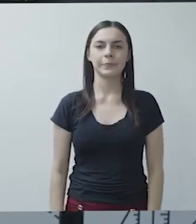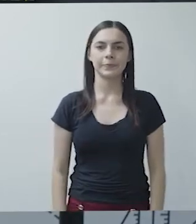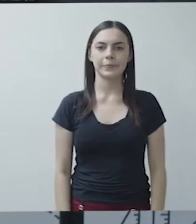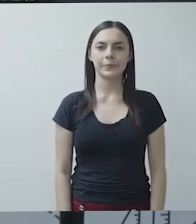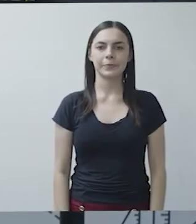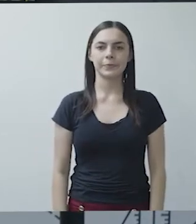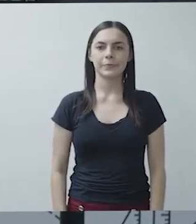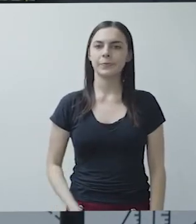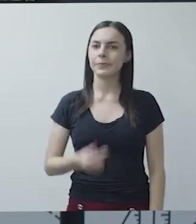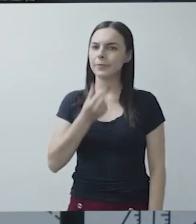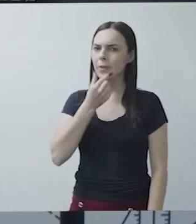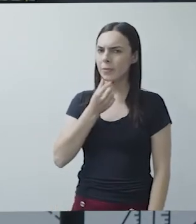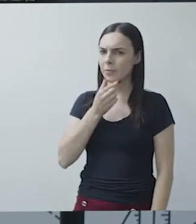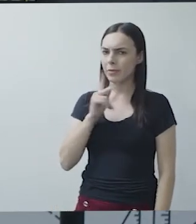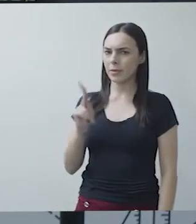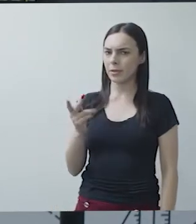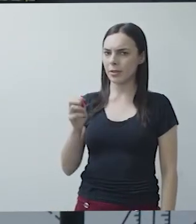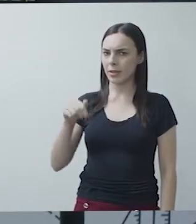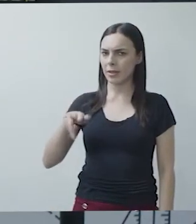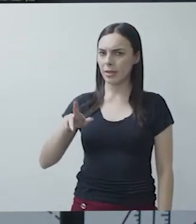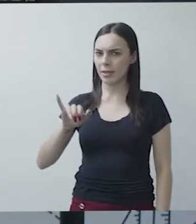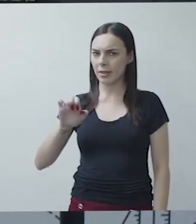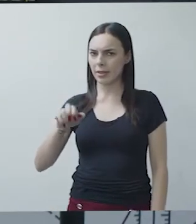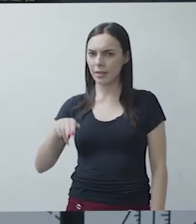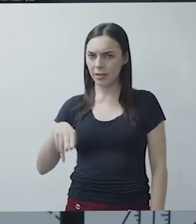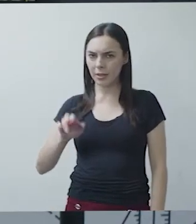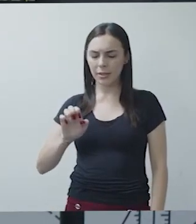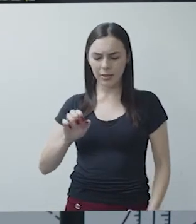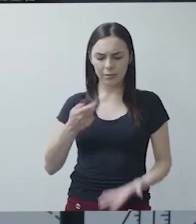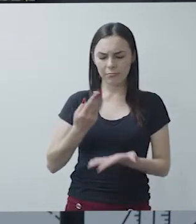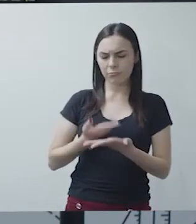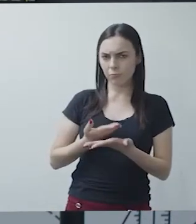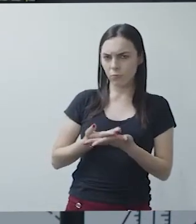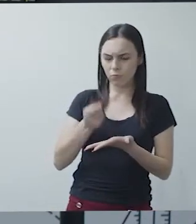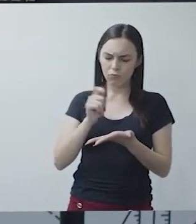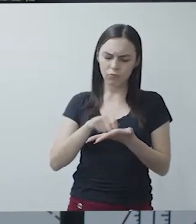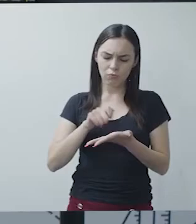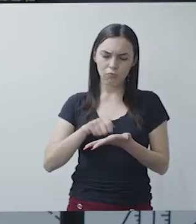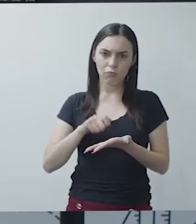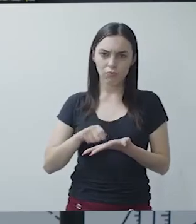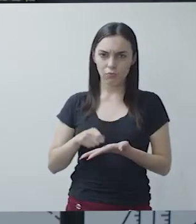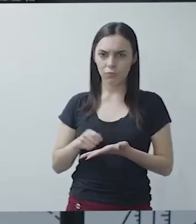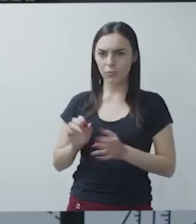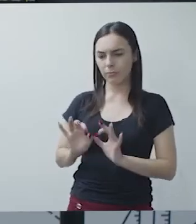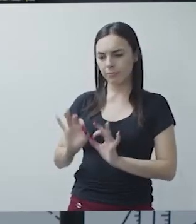O Henrique que está fazendo a lição, né? Vou deixá-lo aqui também.